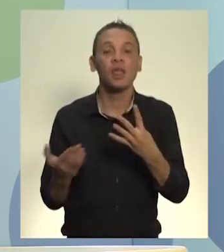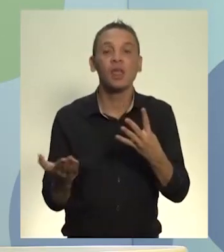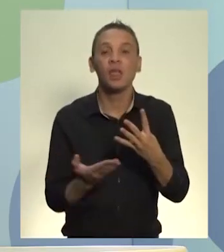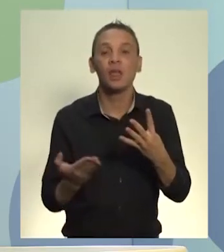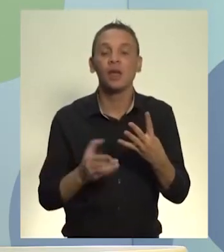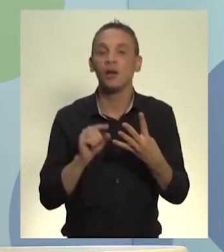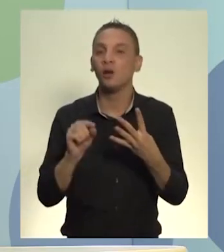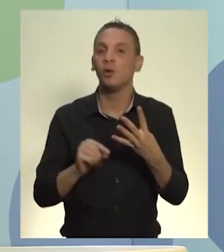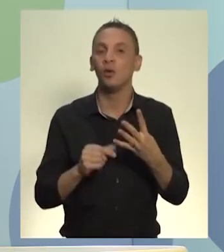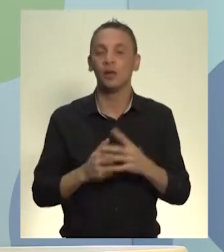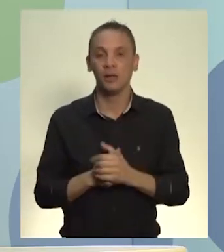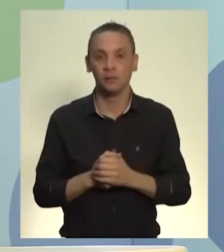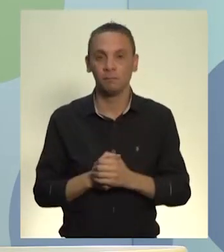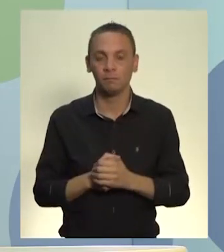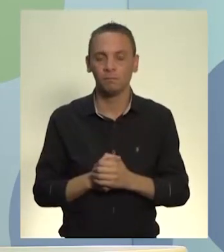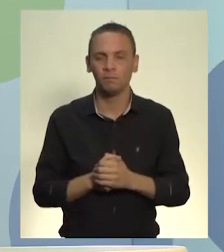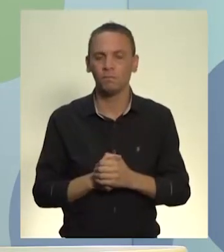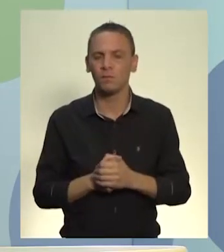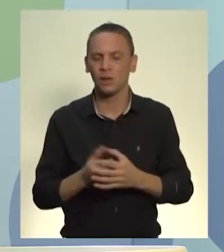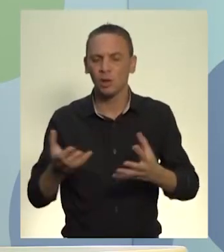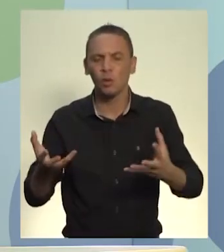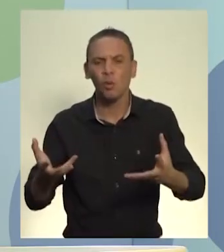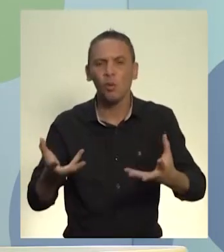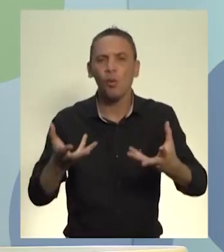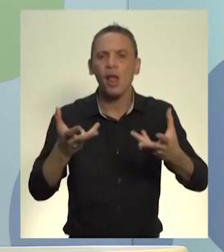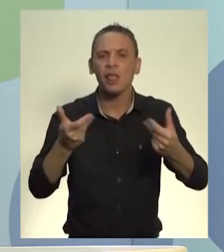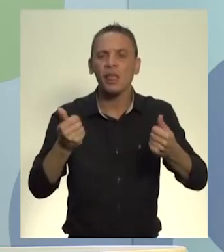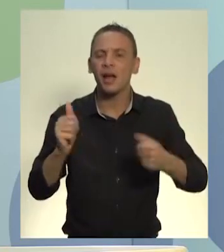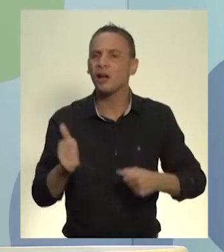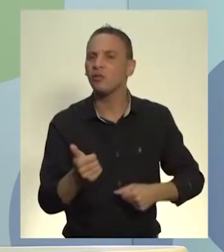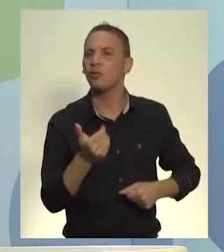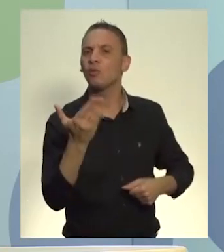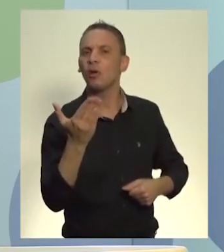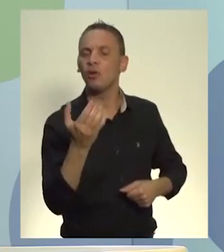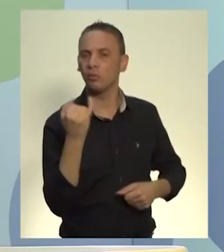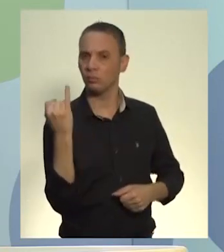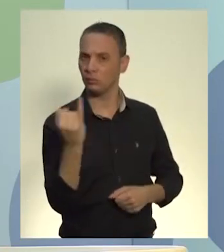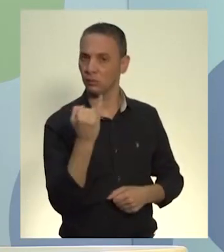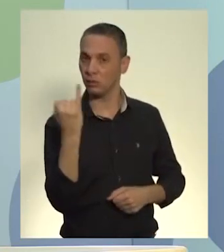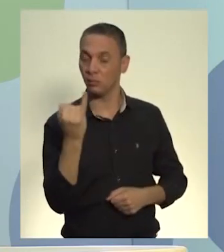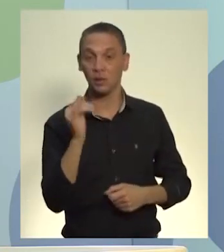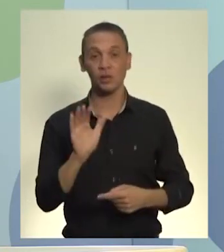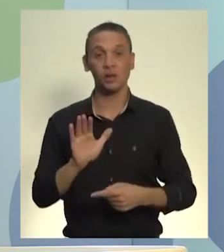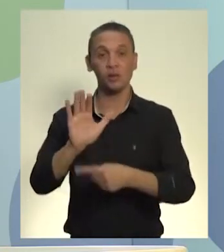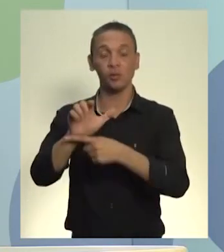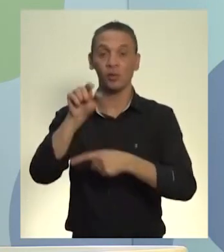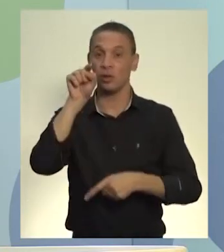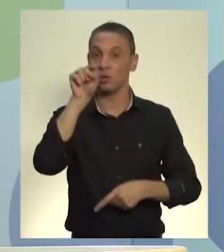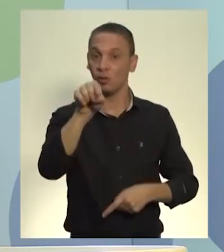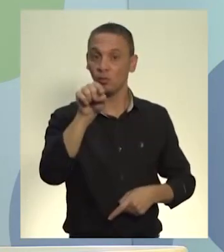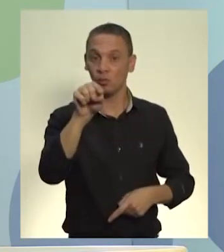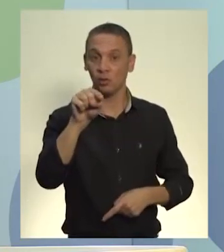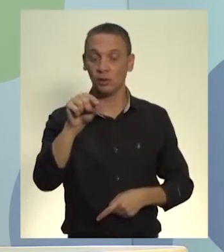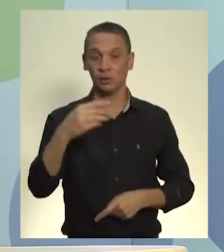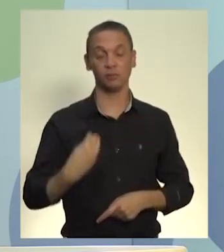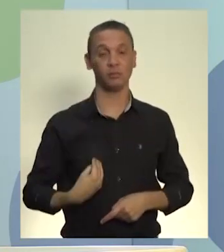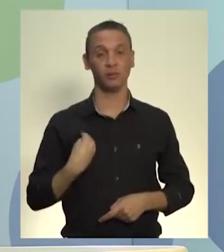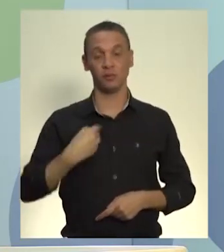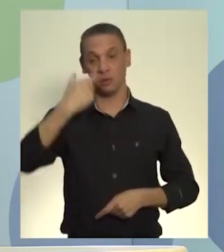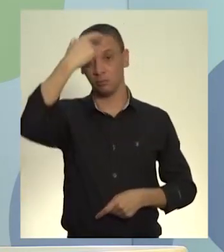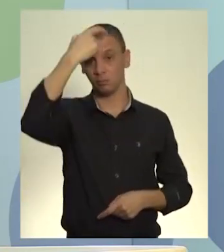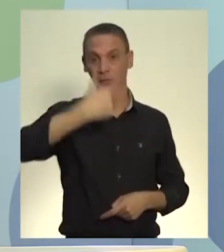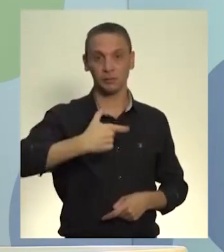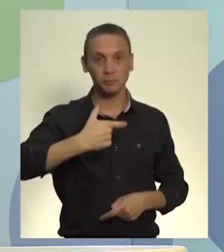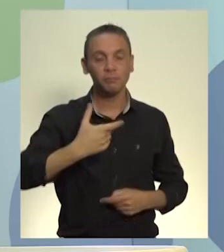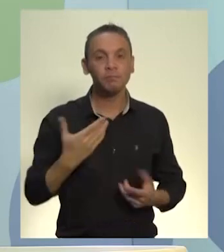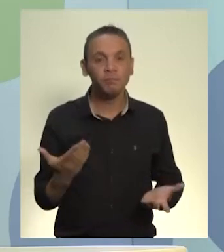quarta aula, quais atitudes podem auxiliar o protagonismo, né,